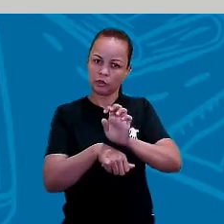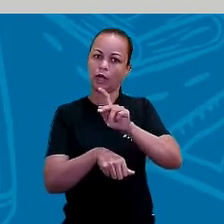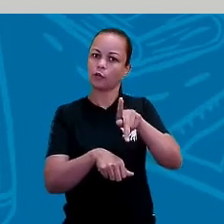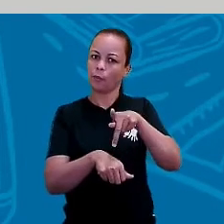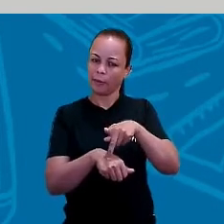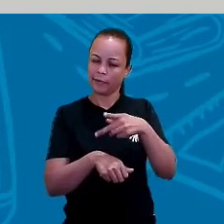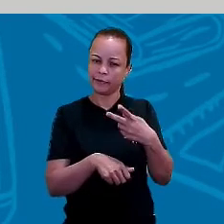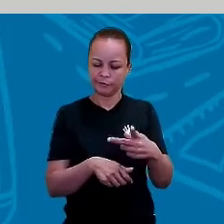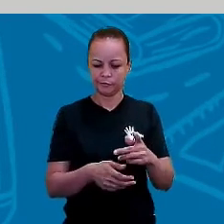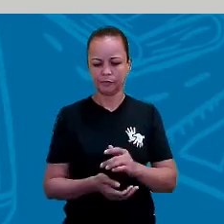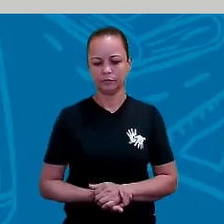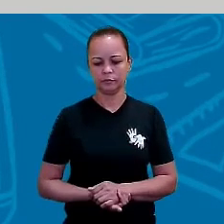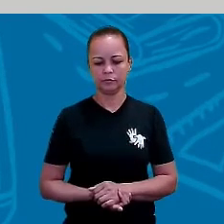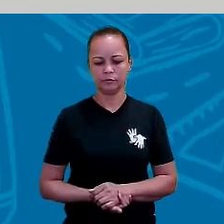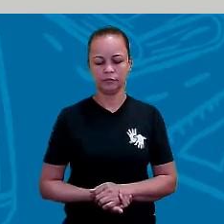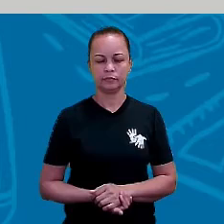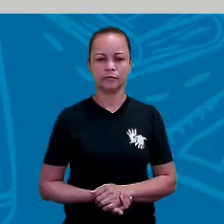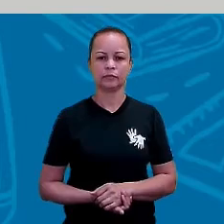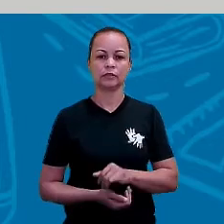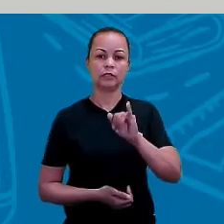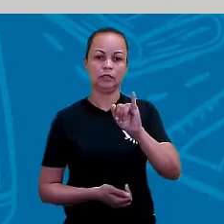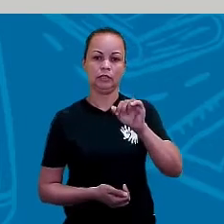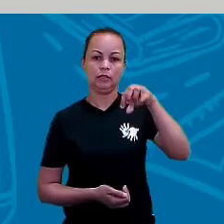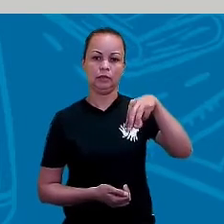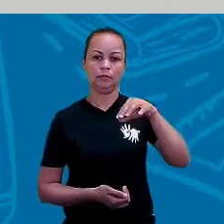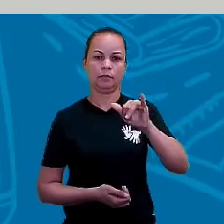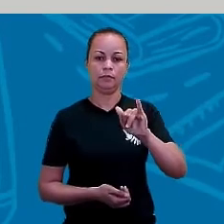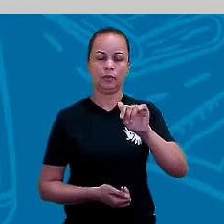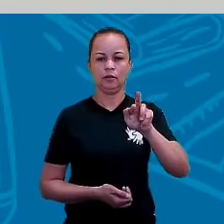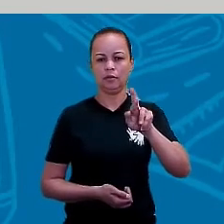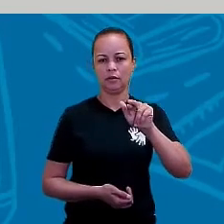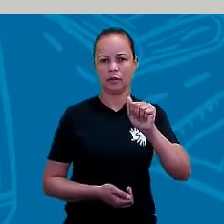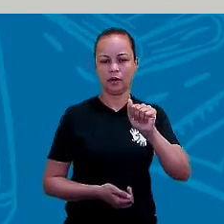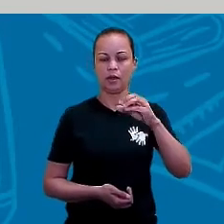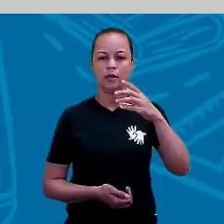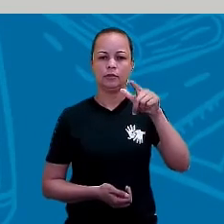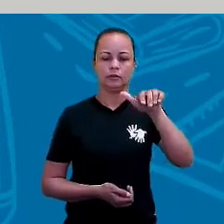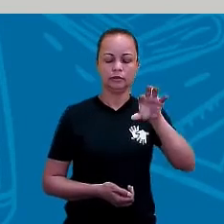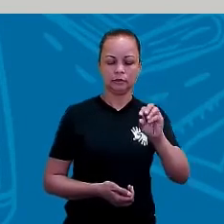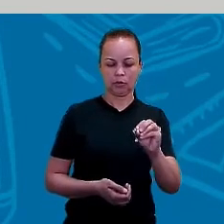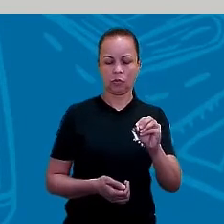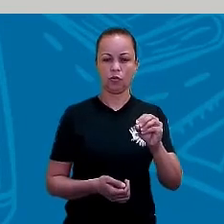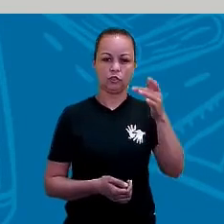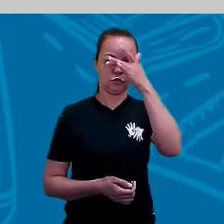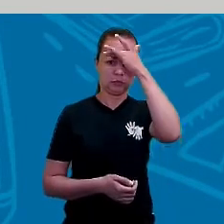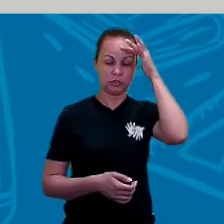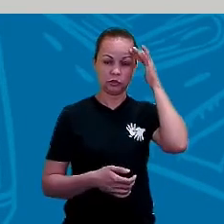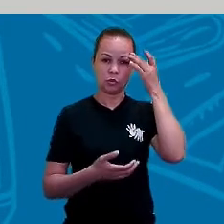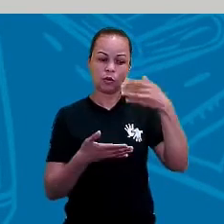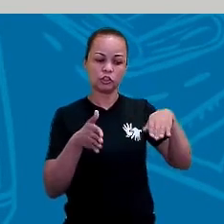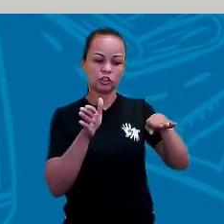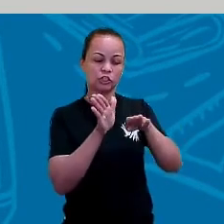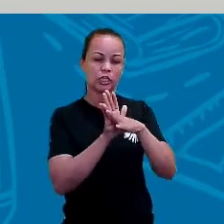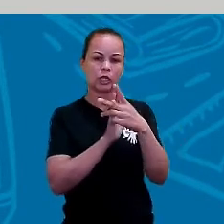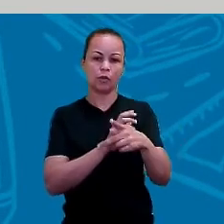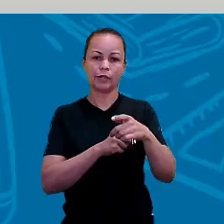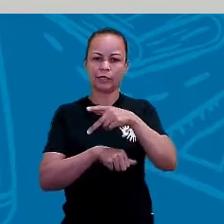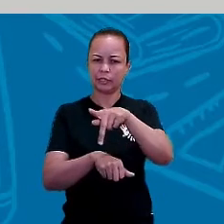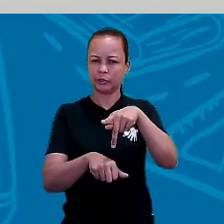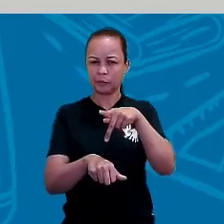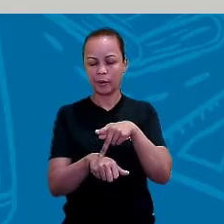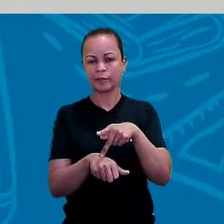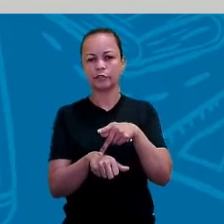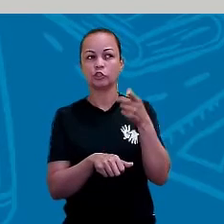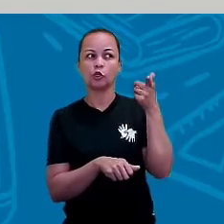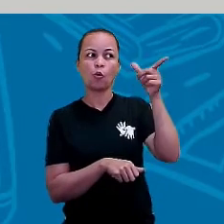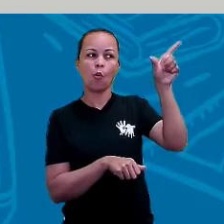ver os exemplos. Imigração, quando os imigrantes estão chegando no seu país. Deixa aqui um exemplo para